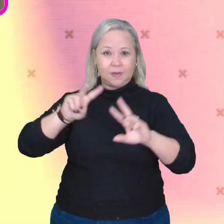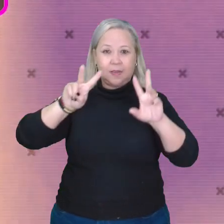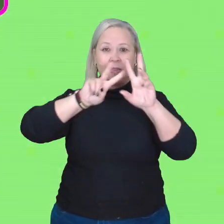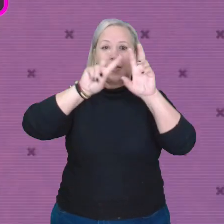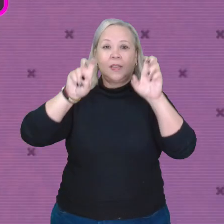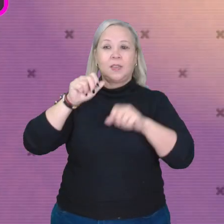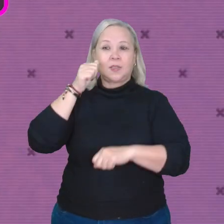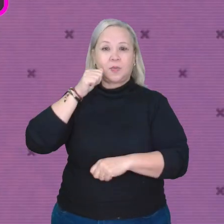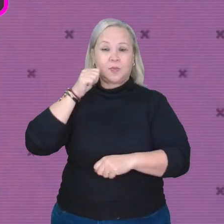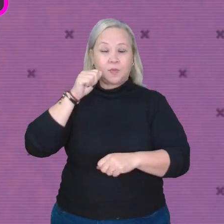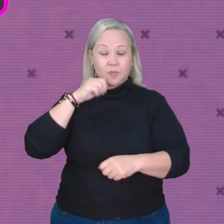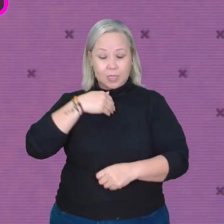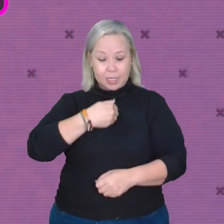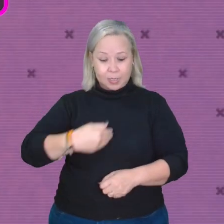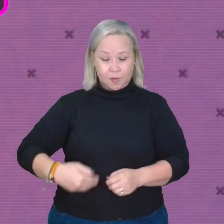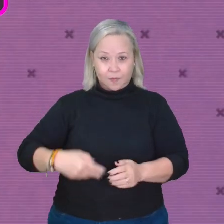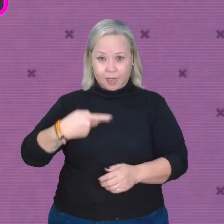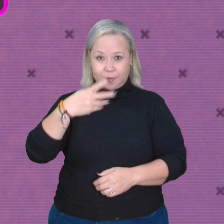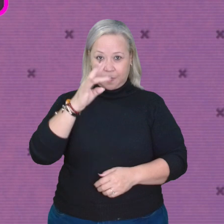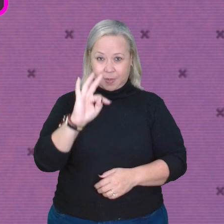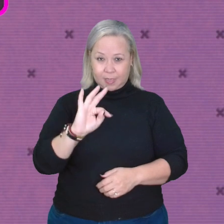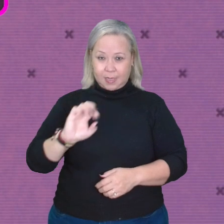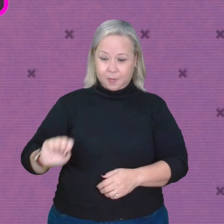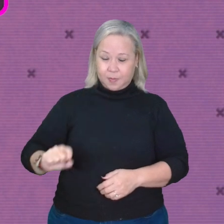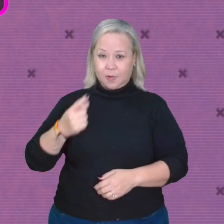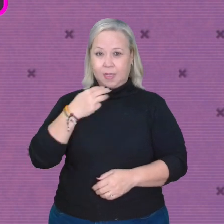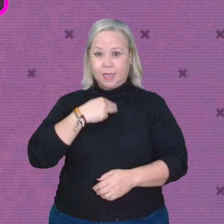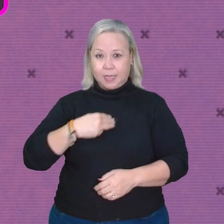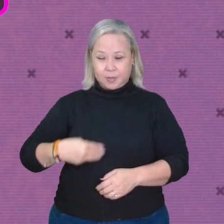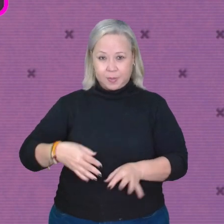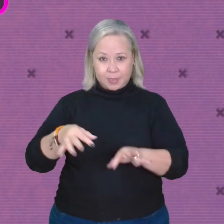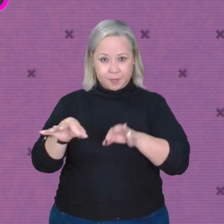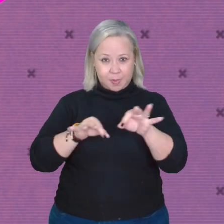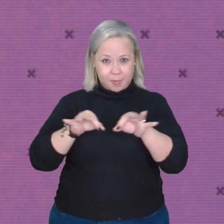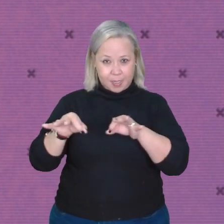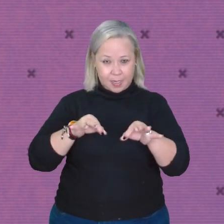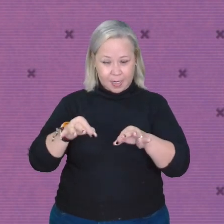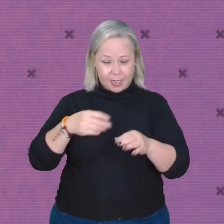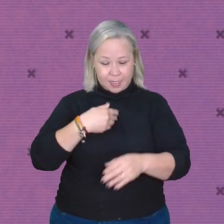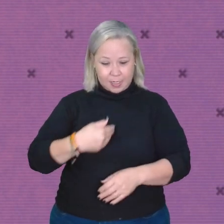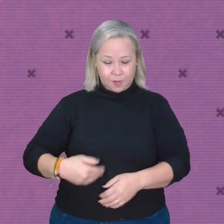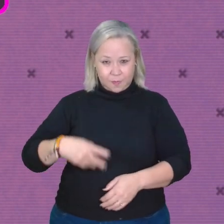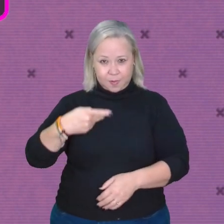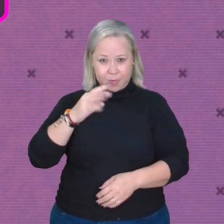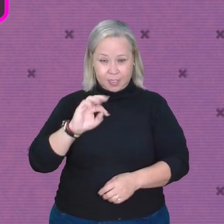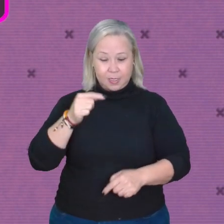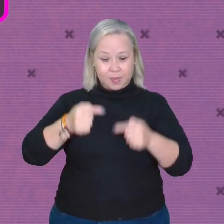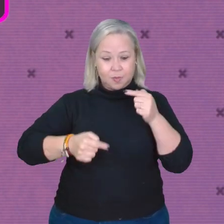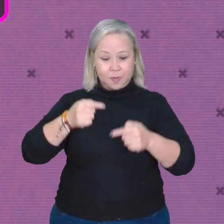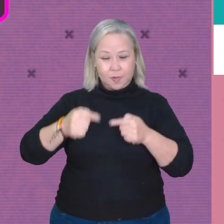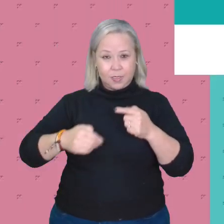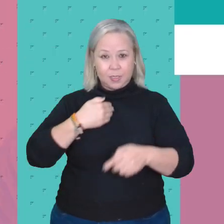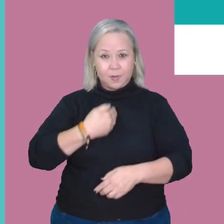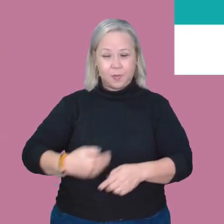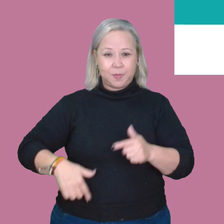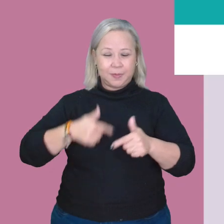governos petistas, preparadas por ex-ministras do governo PT, e também sobre políticas públicas de